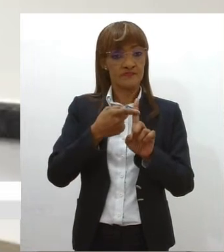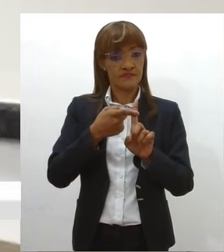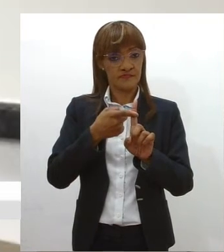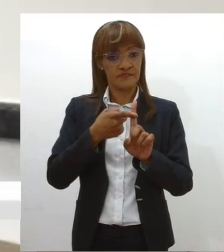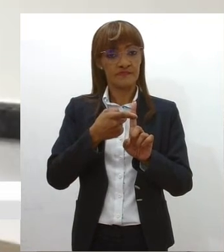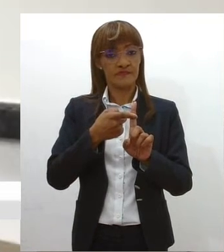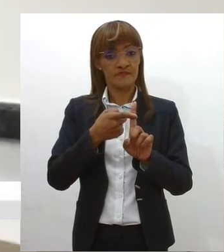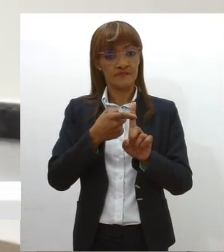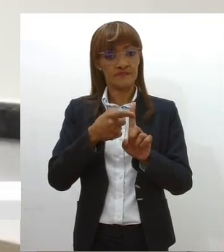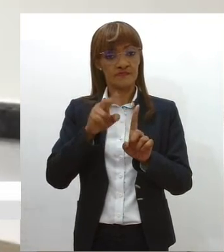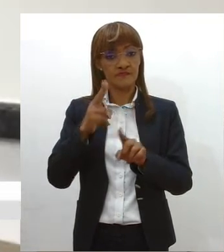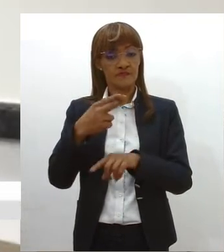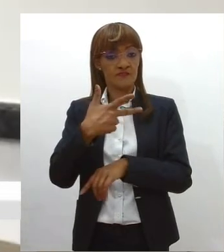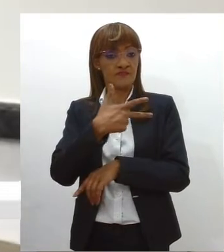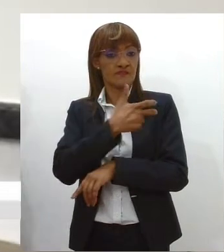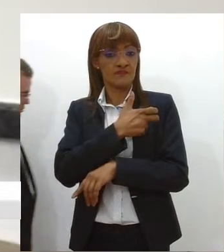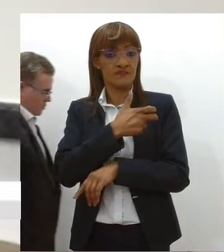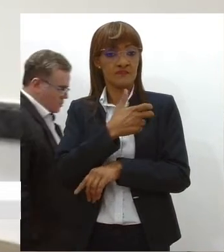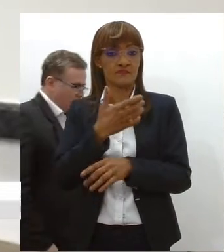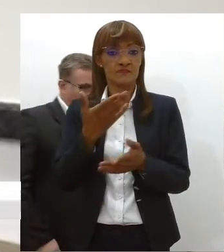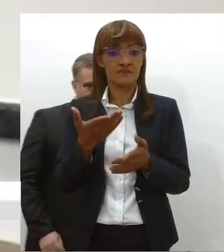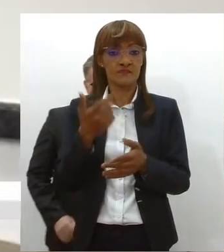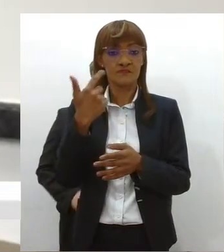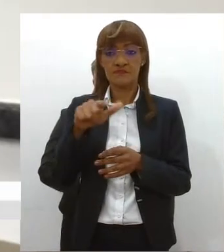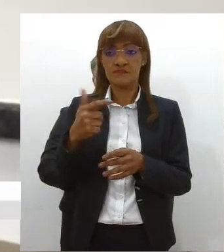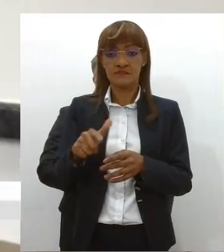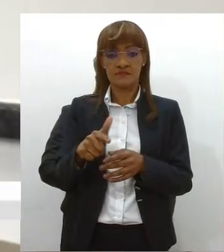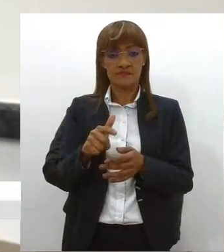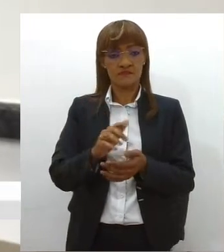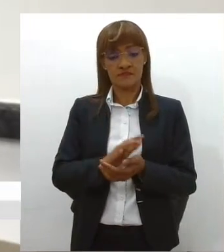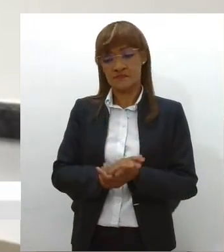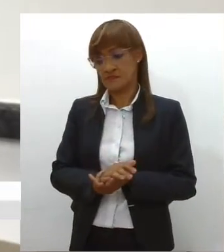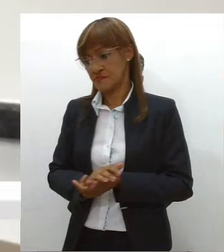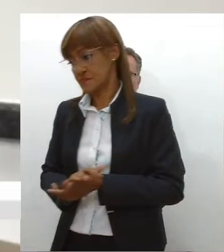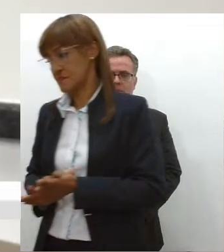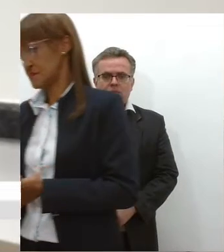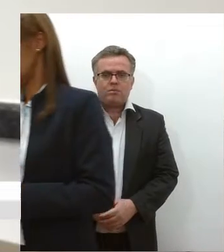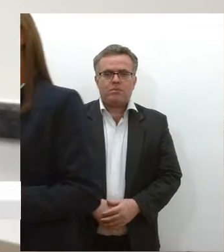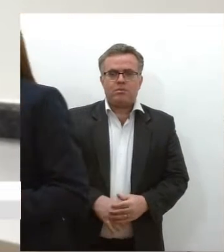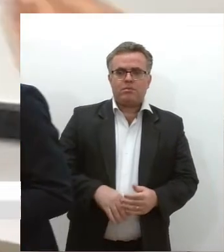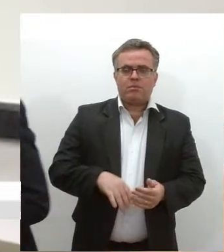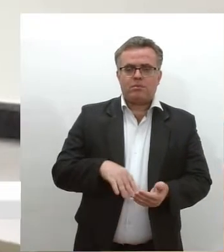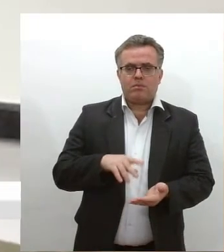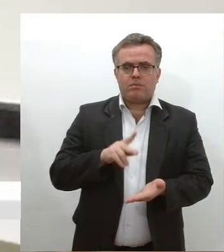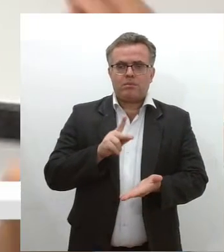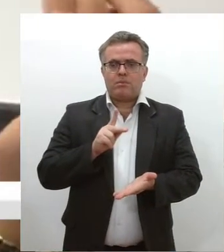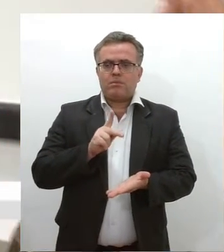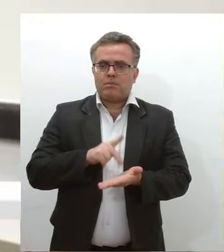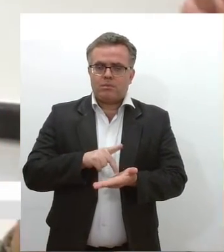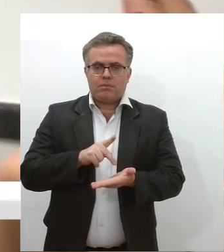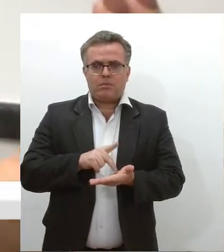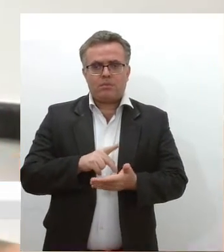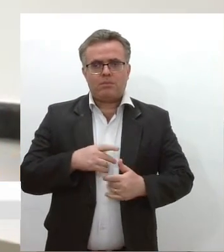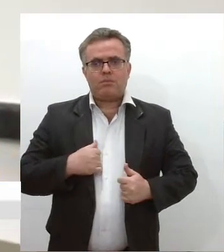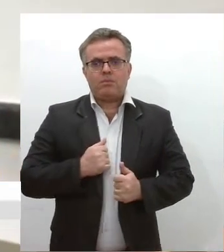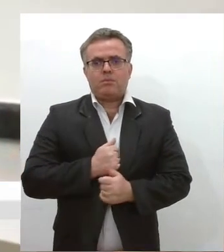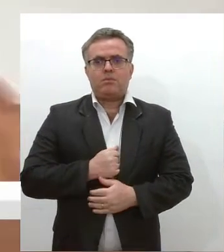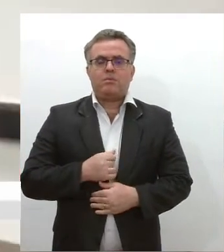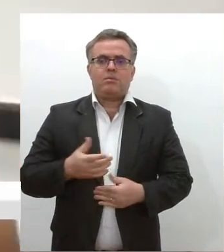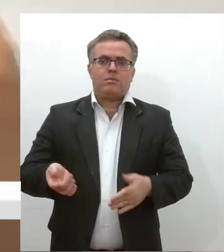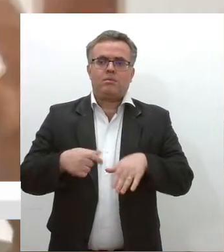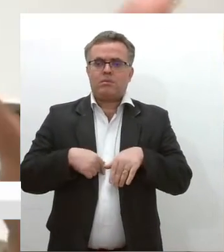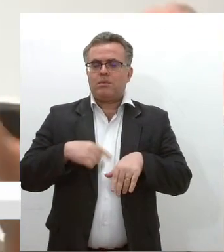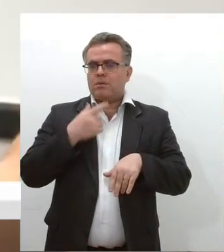injeção, você não tem período fértil. Na verdade, você não tem nenhuma menstruação, você tem um sangramento de